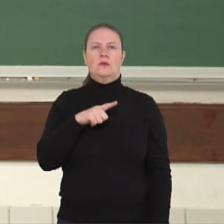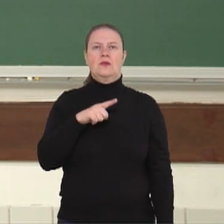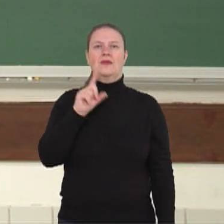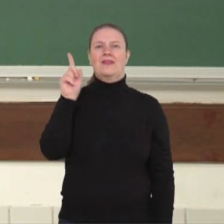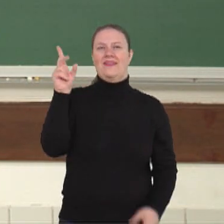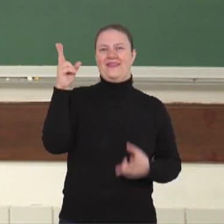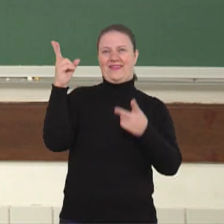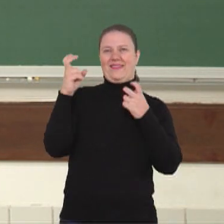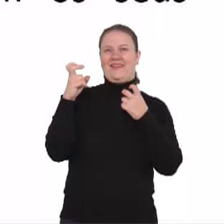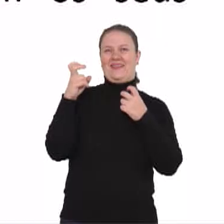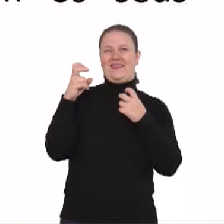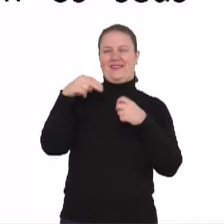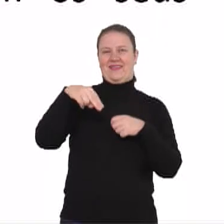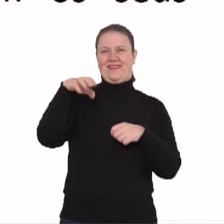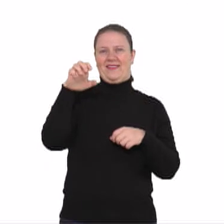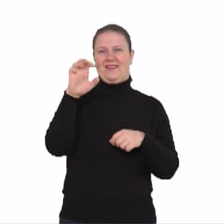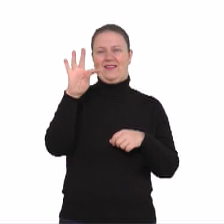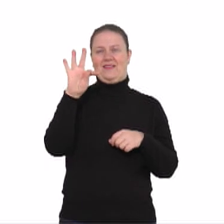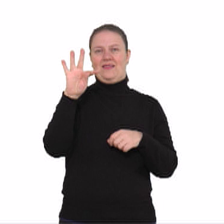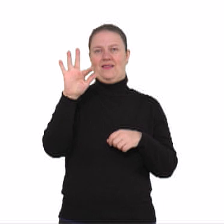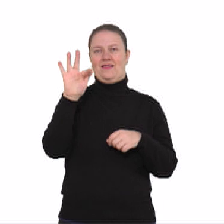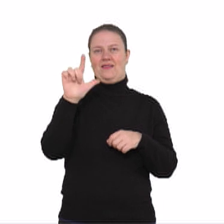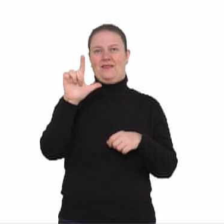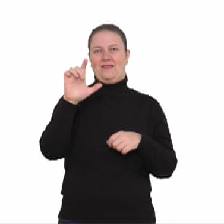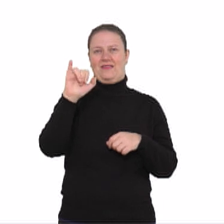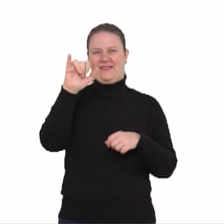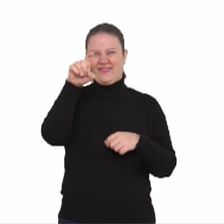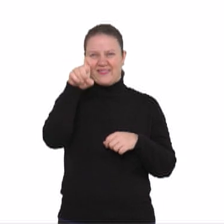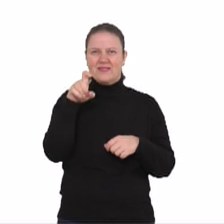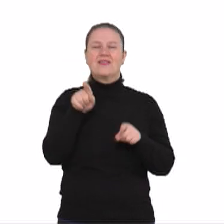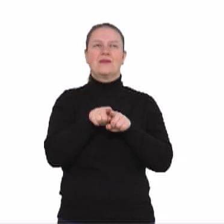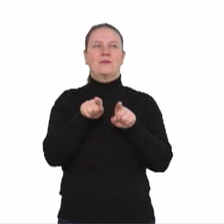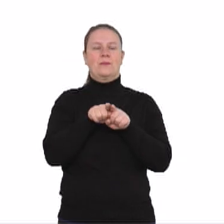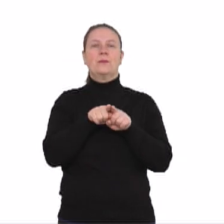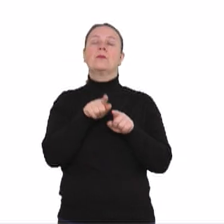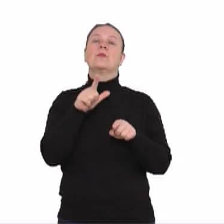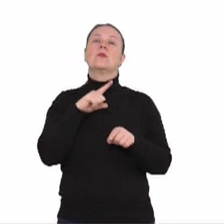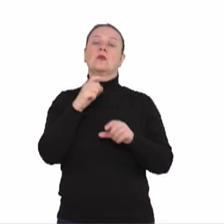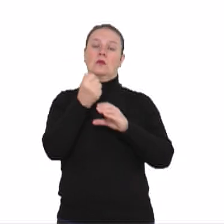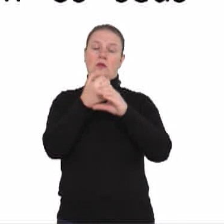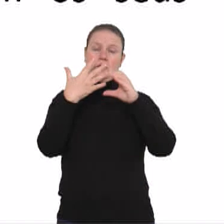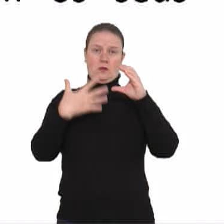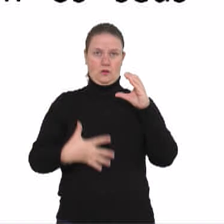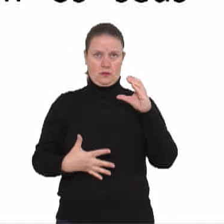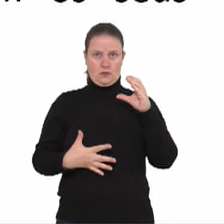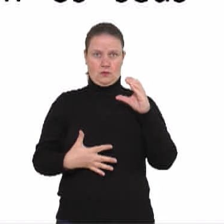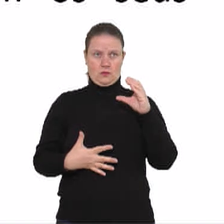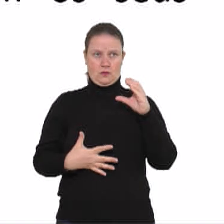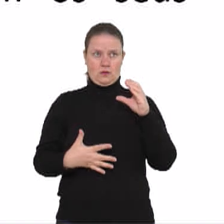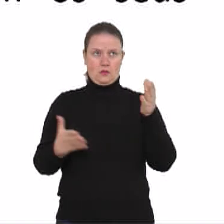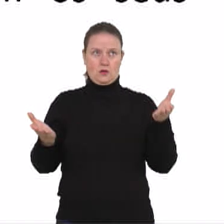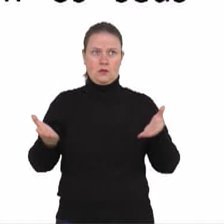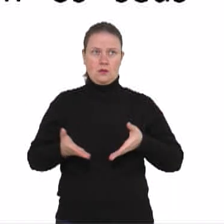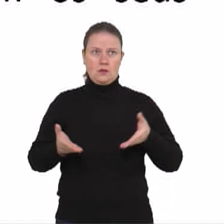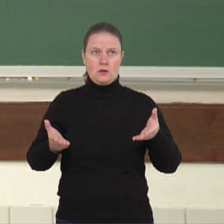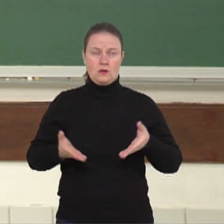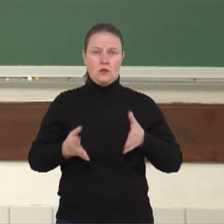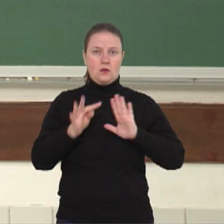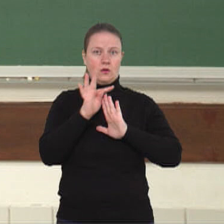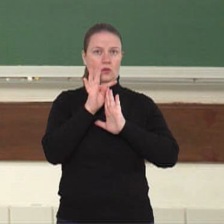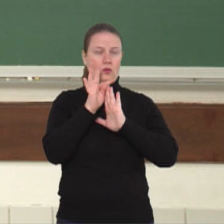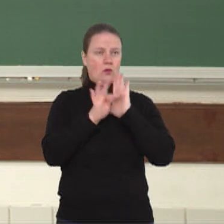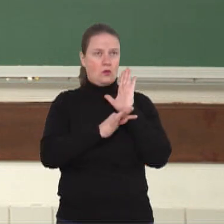Things. A série, a gente vai, o que eu vou fazer, ó? Você vai destacar algumas características. Eu vou deixar para você, você